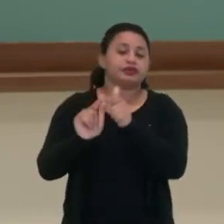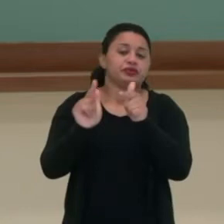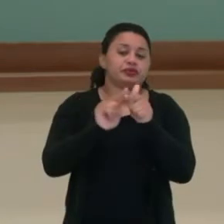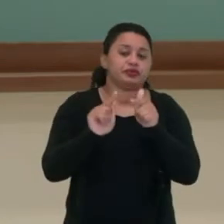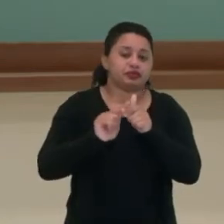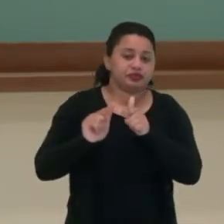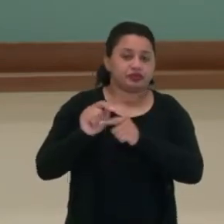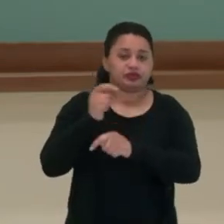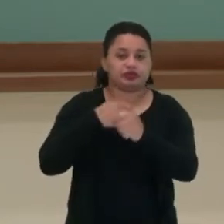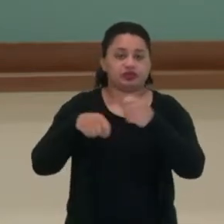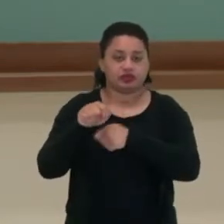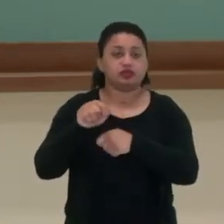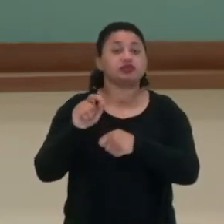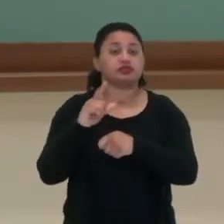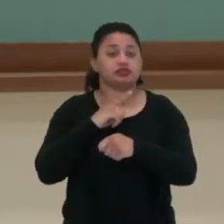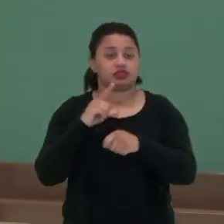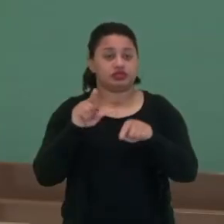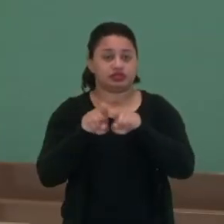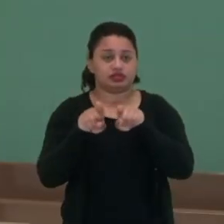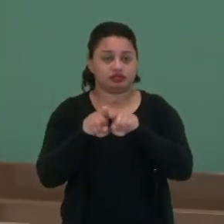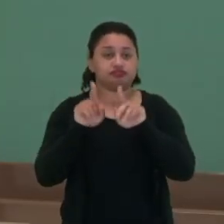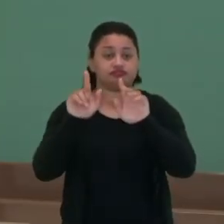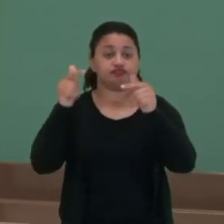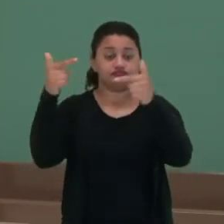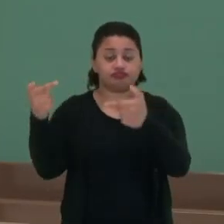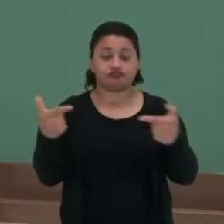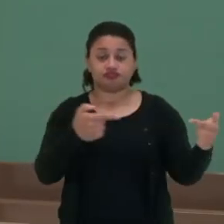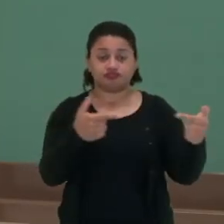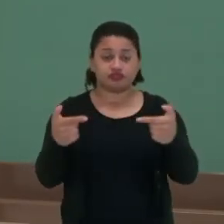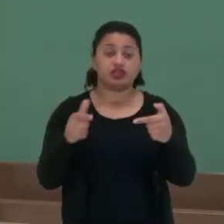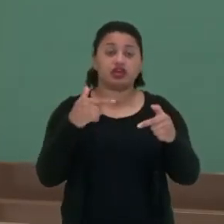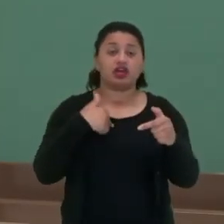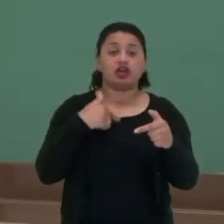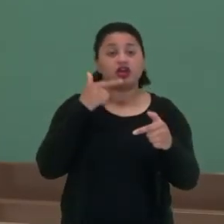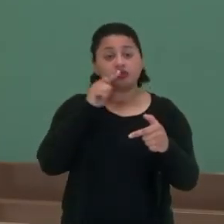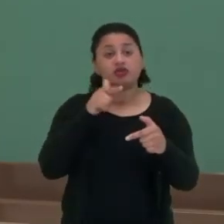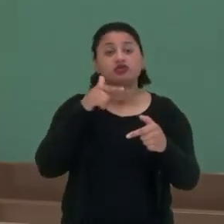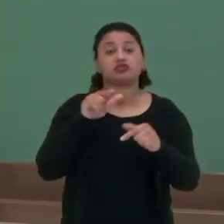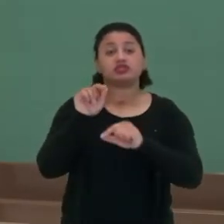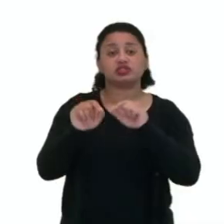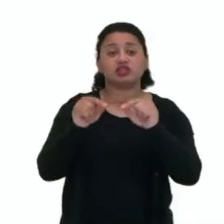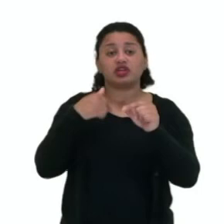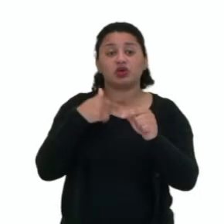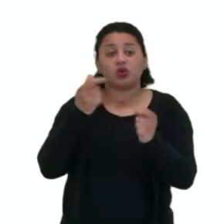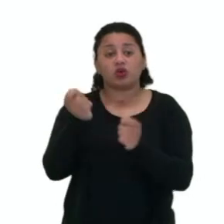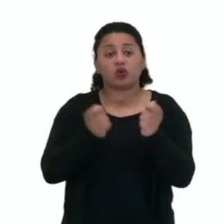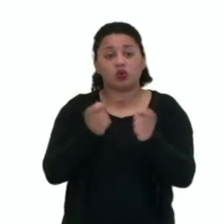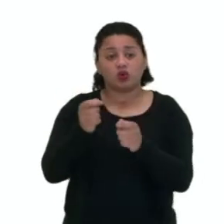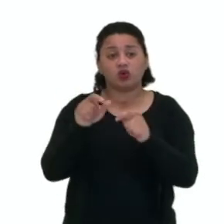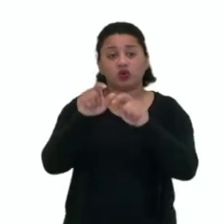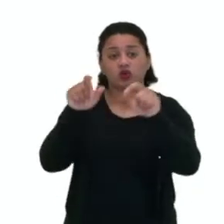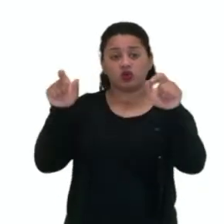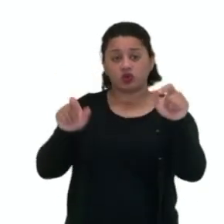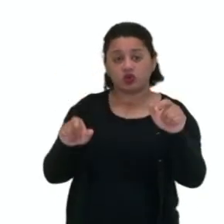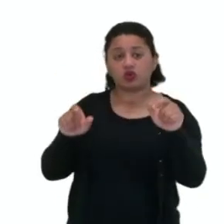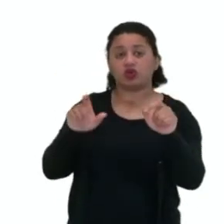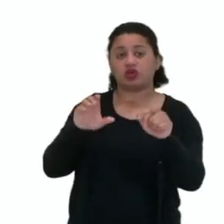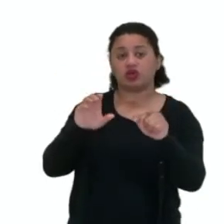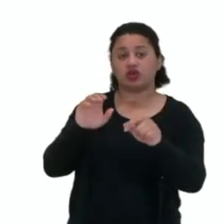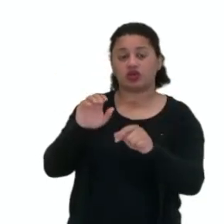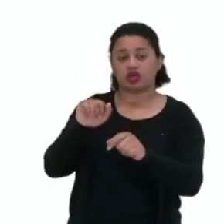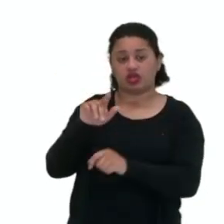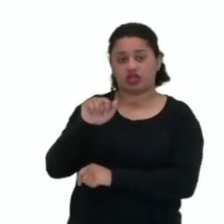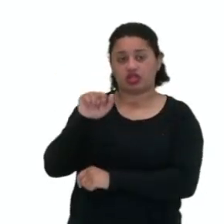problemas econômicos. E essa guerra, ó, disputa pelo controle do canal Shatt el-Arab, canal que